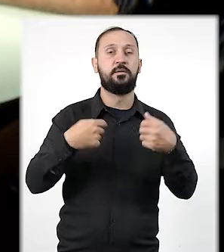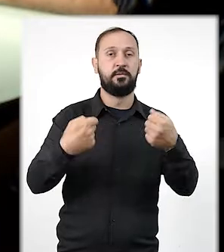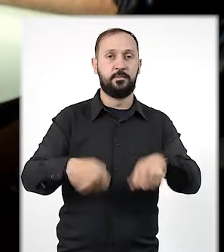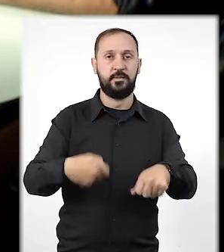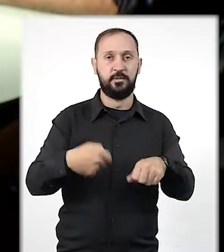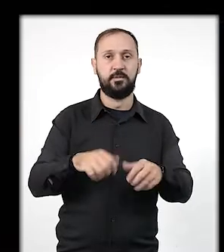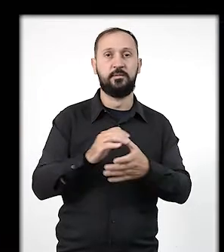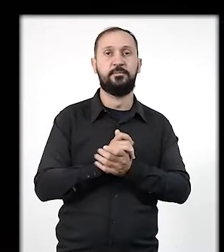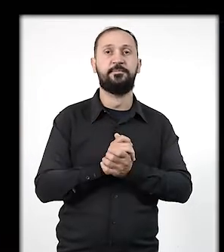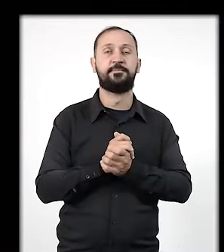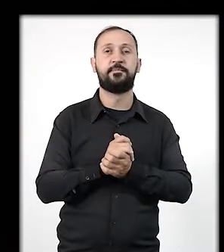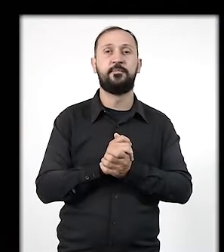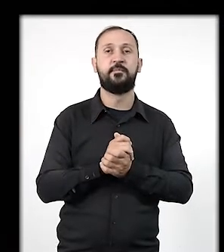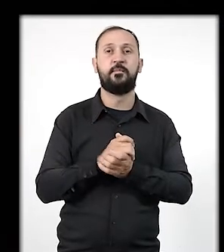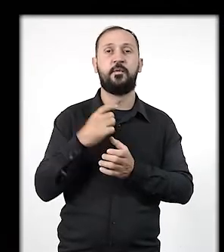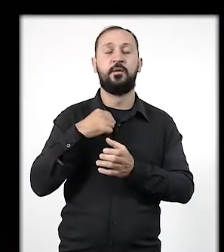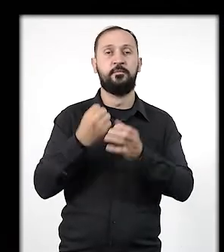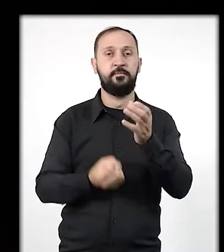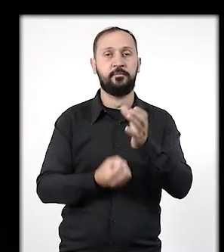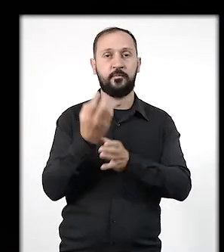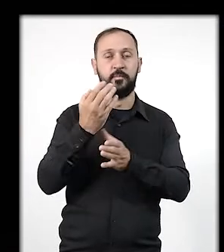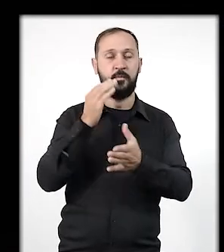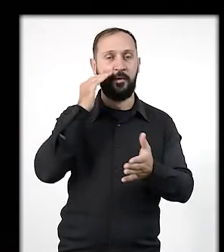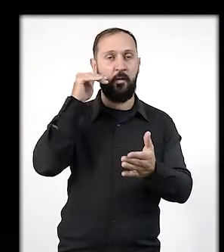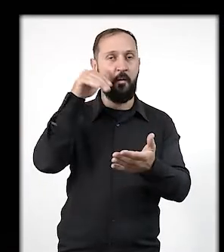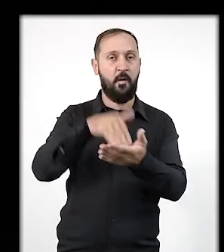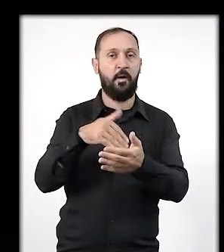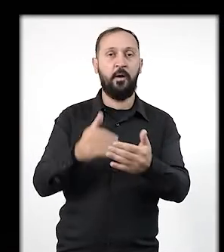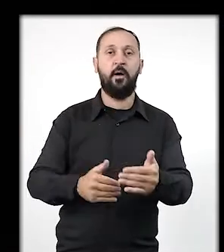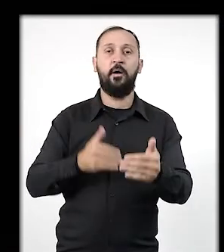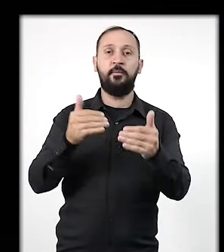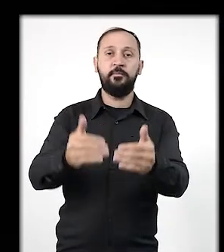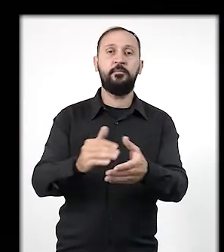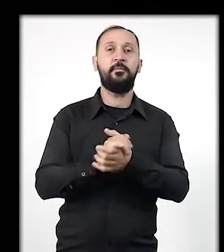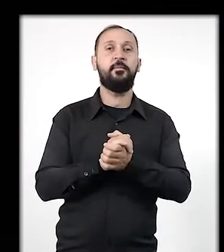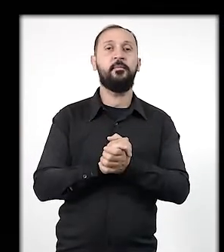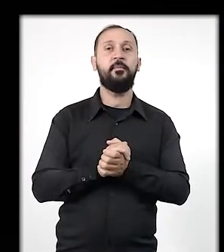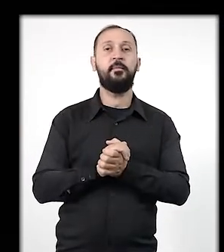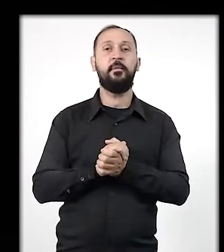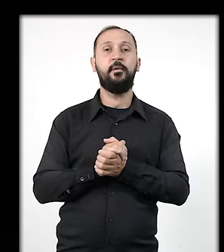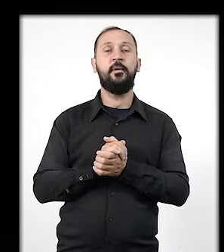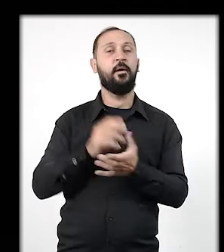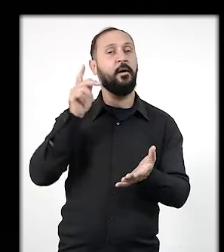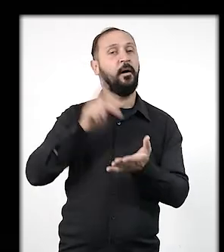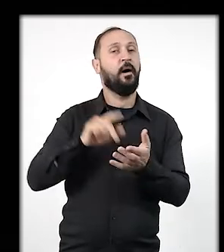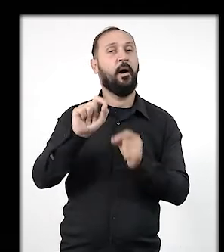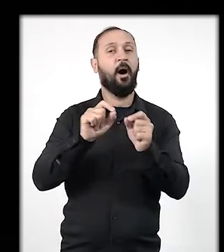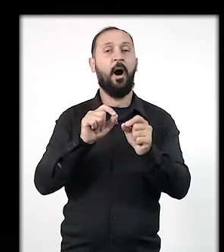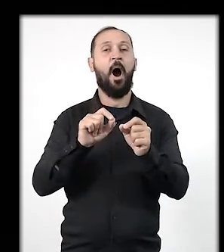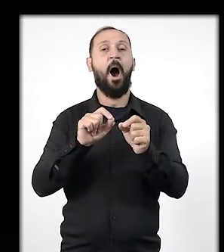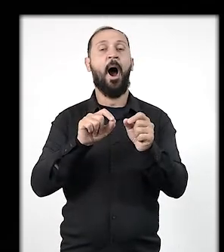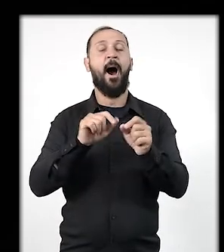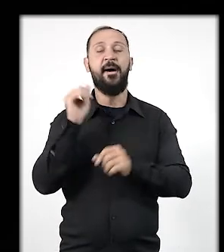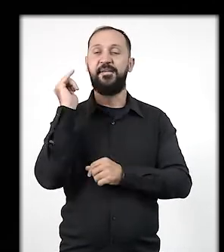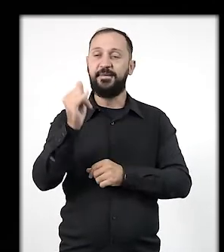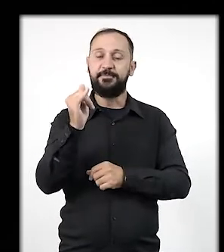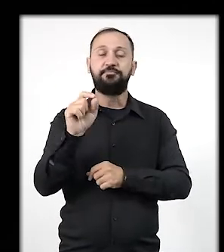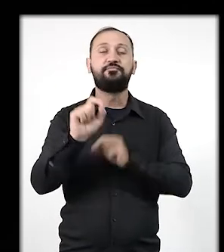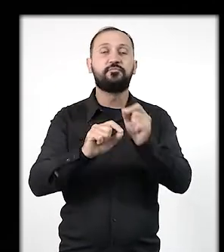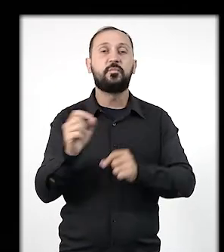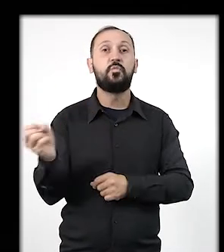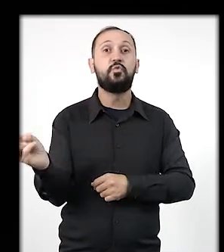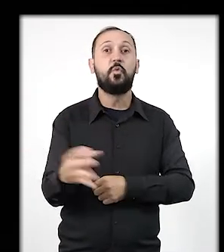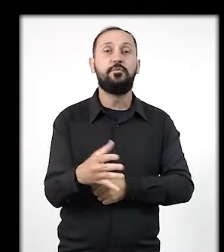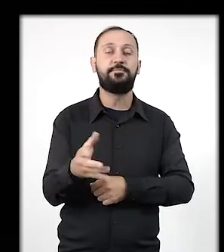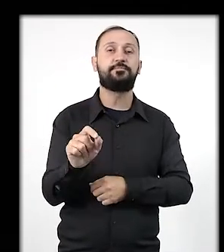essa necessidade. Então, foi aí que surgiu a última etapa do trabalho, que realmente se propôs a trazer algo